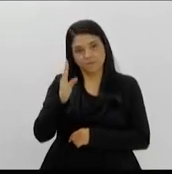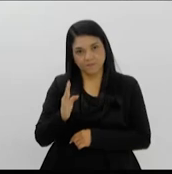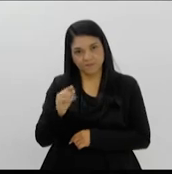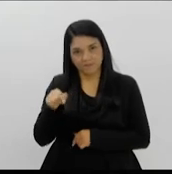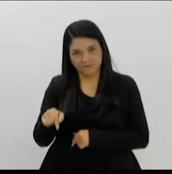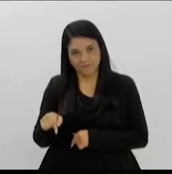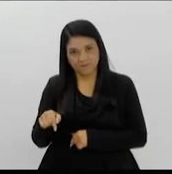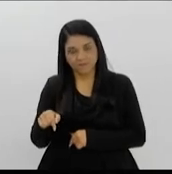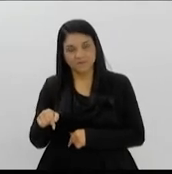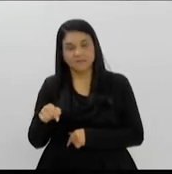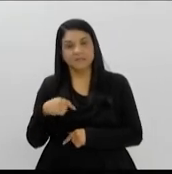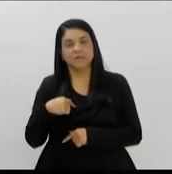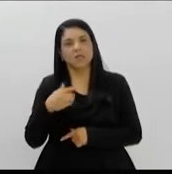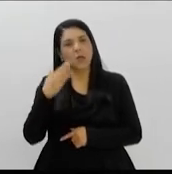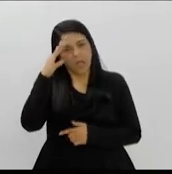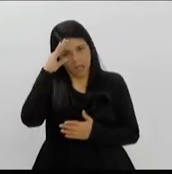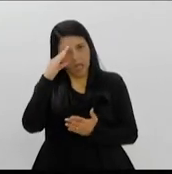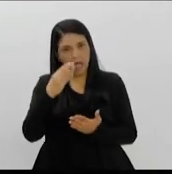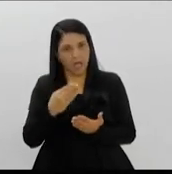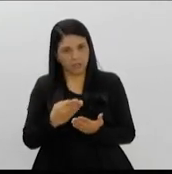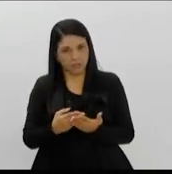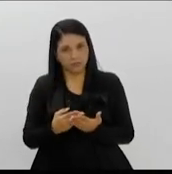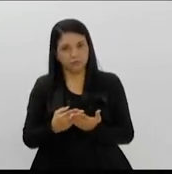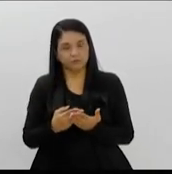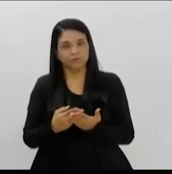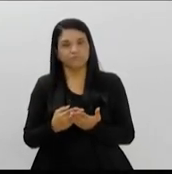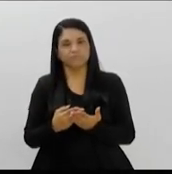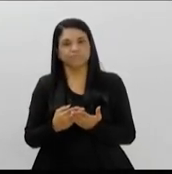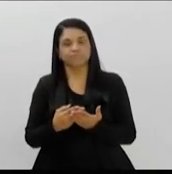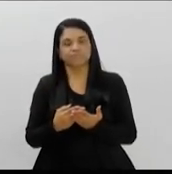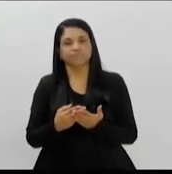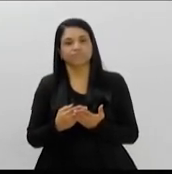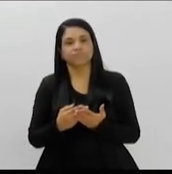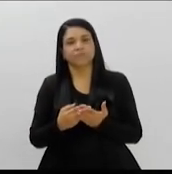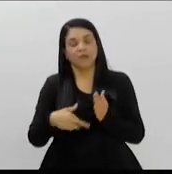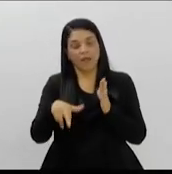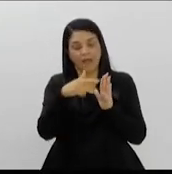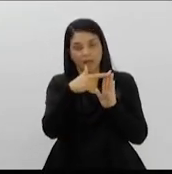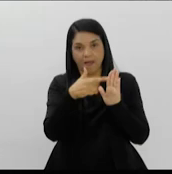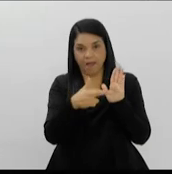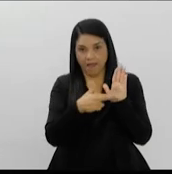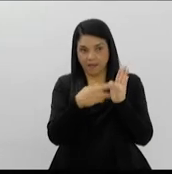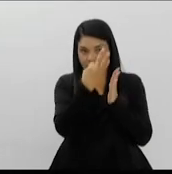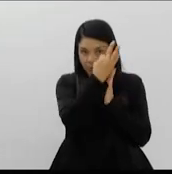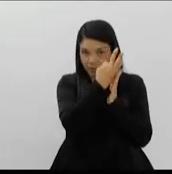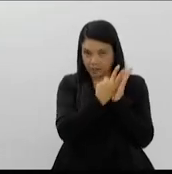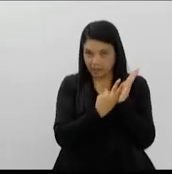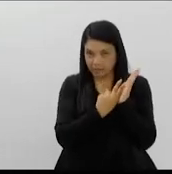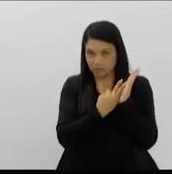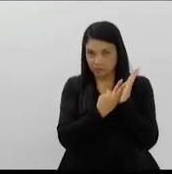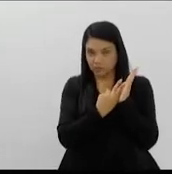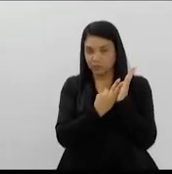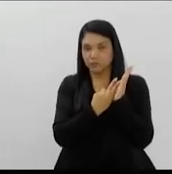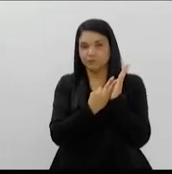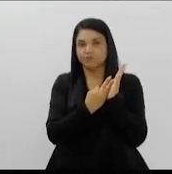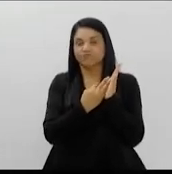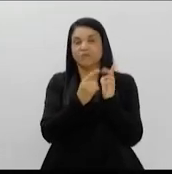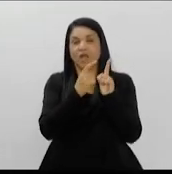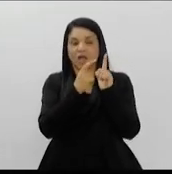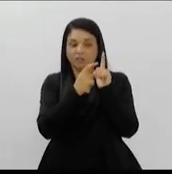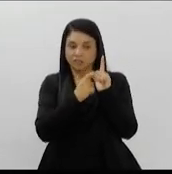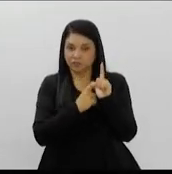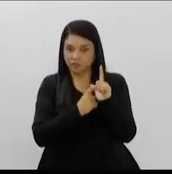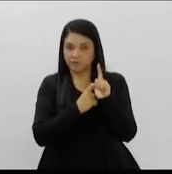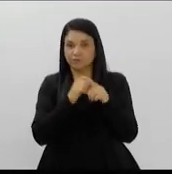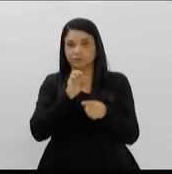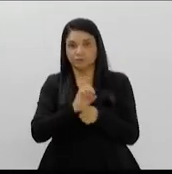que, se for aplicado o critério que está no texto legal, a nossa dívida de pronto poderia